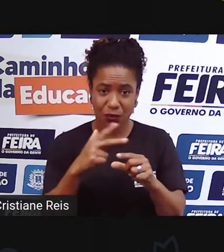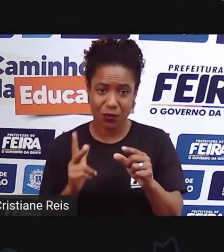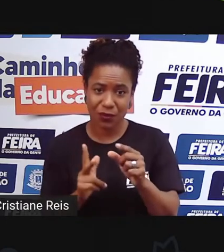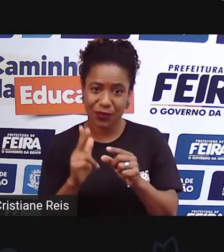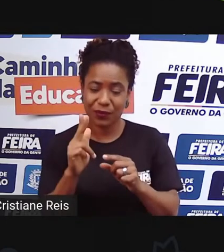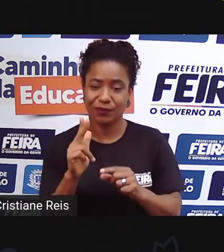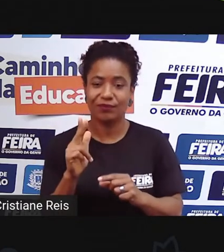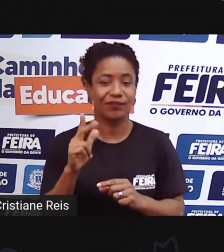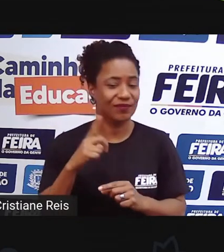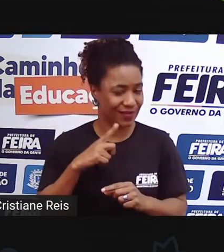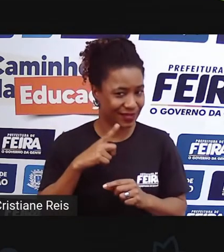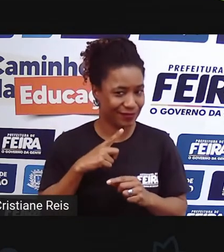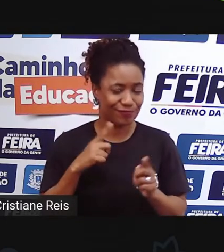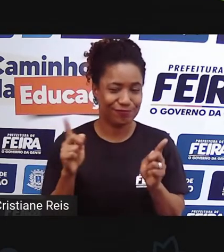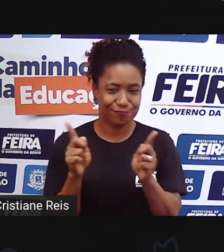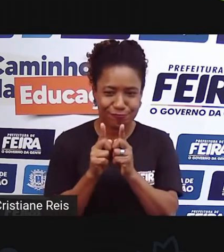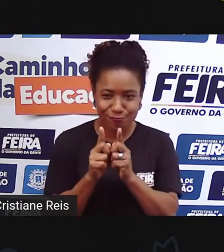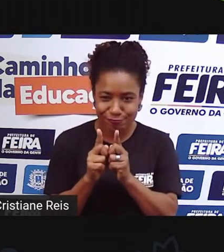Assim, ó.